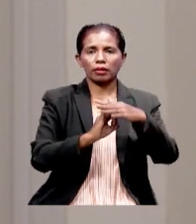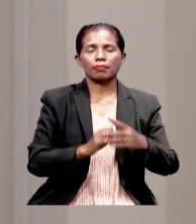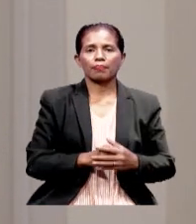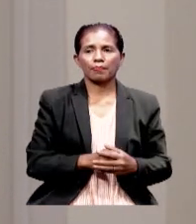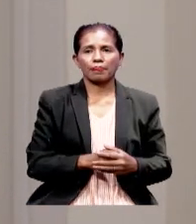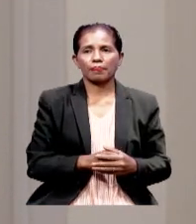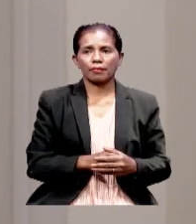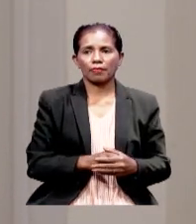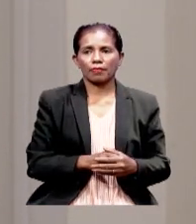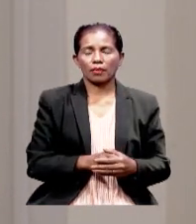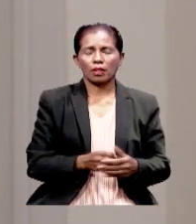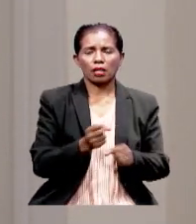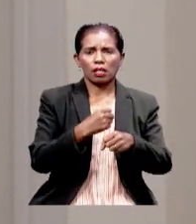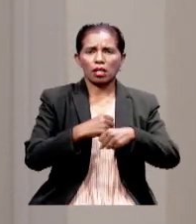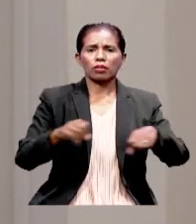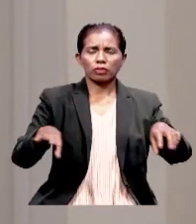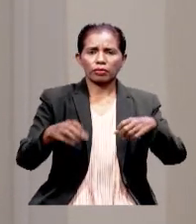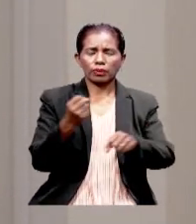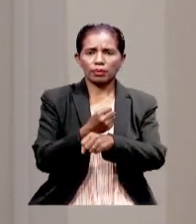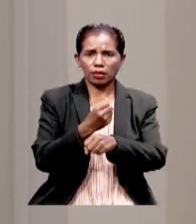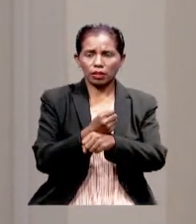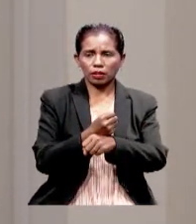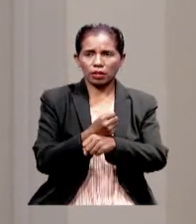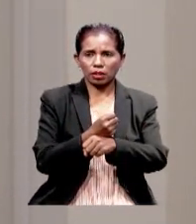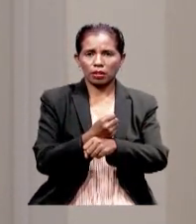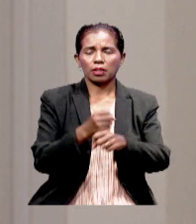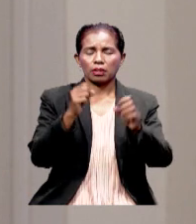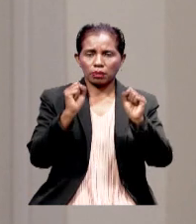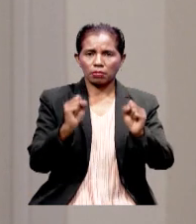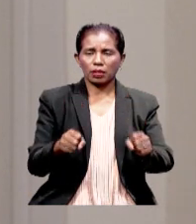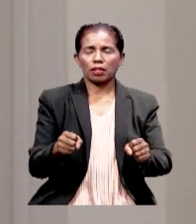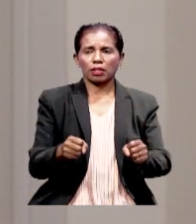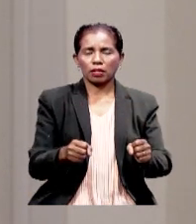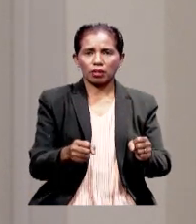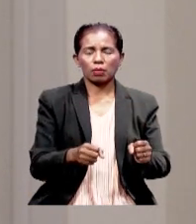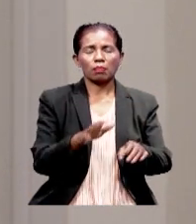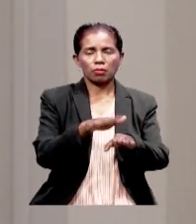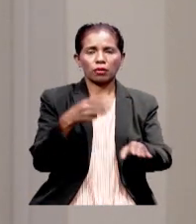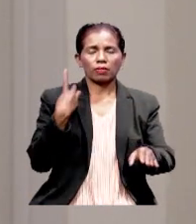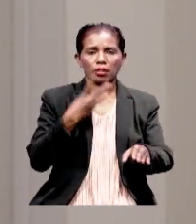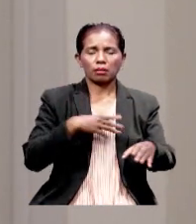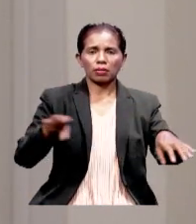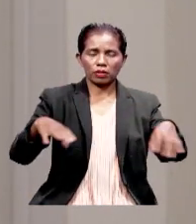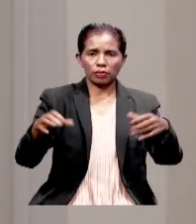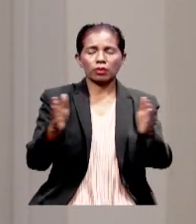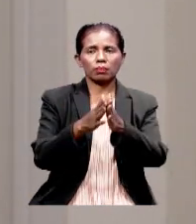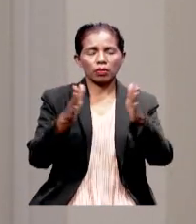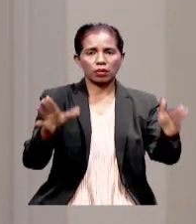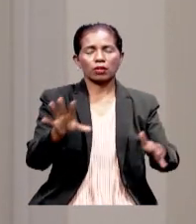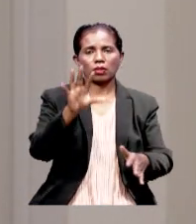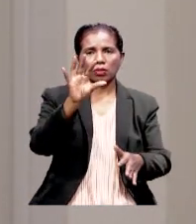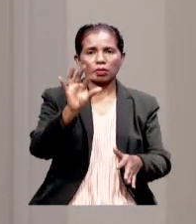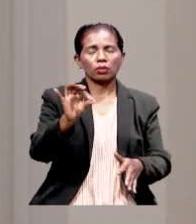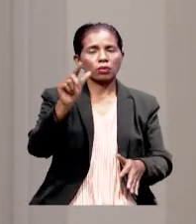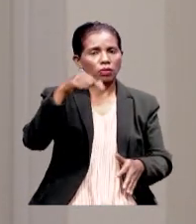de behala esforço toma, ho de bele halado de serviço boa tida, nono governo